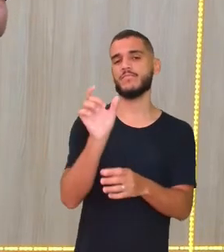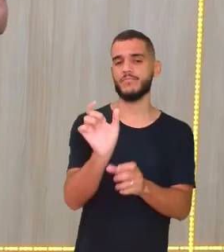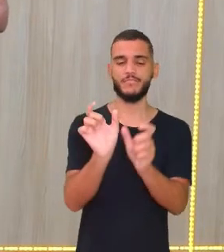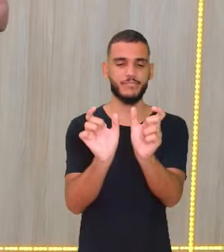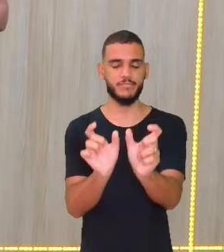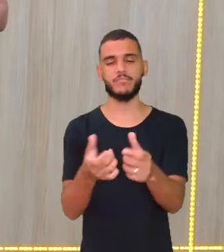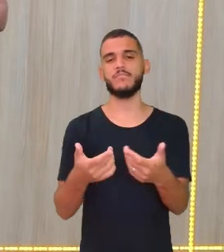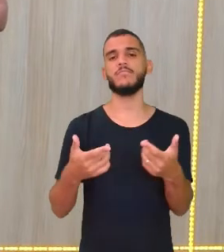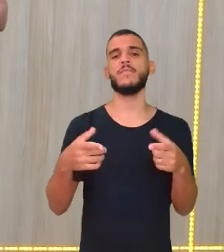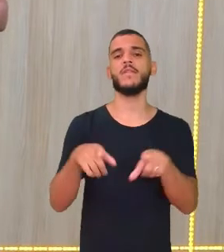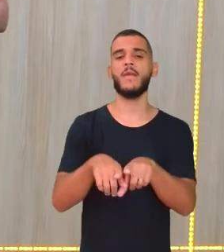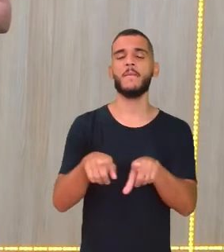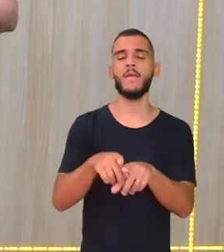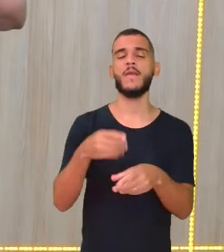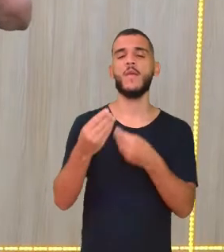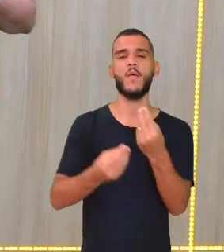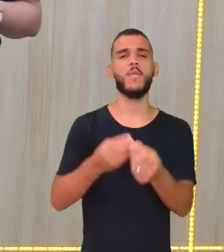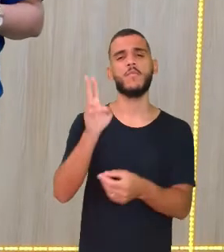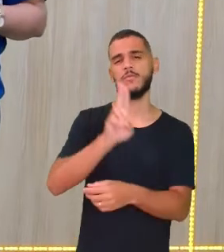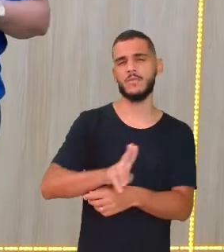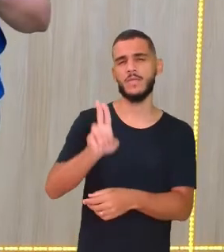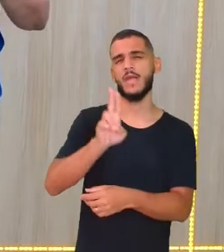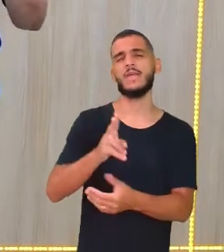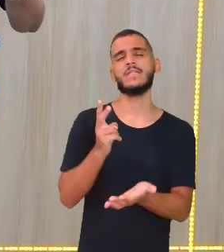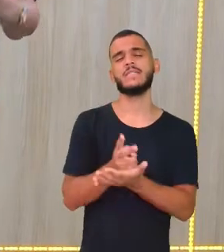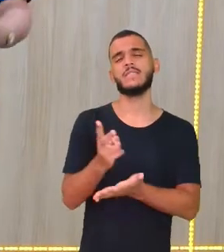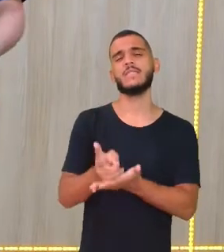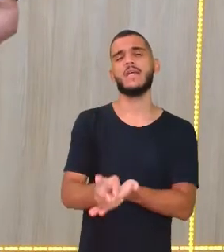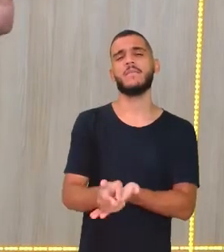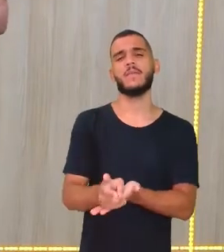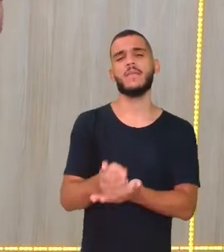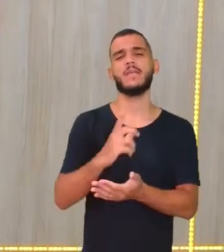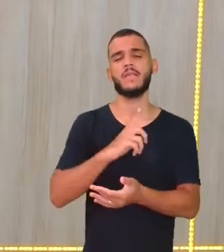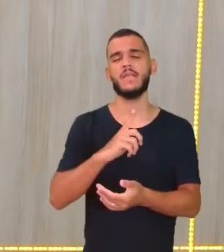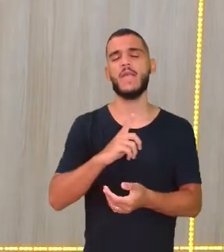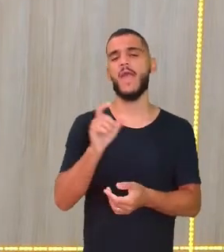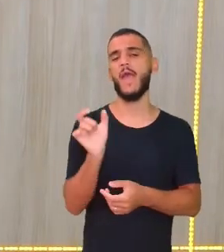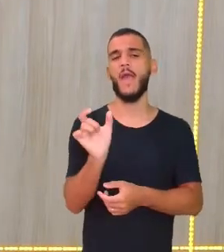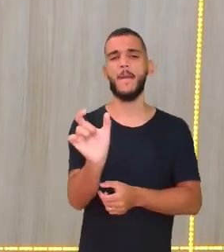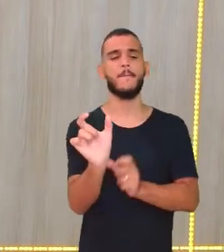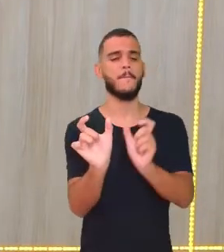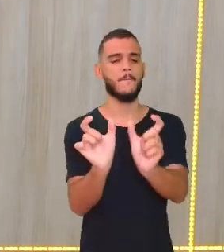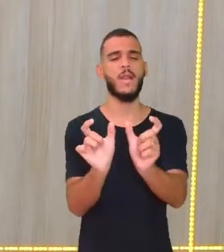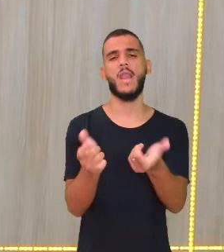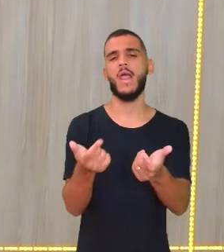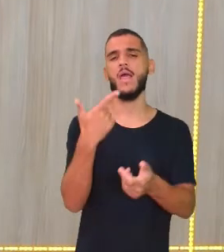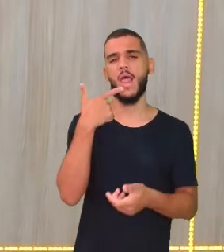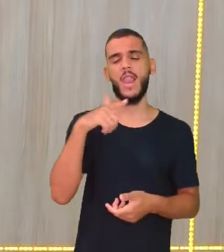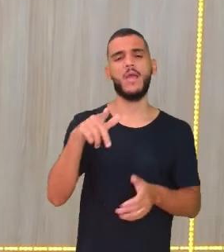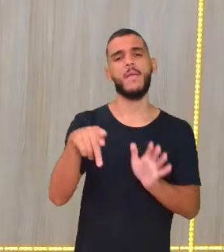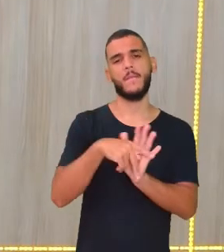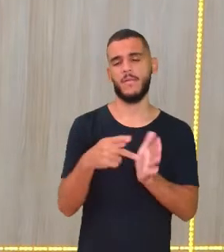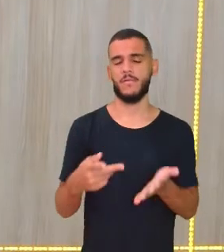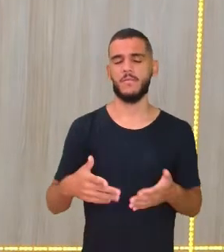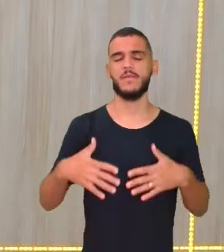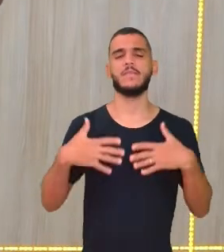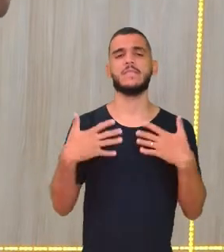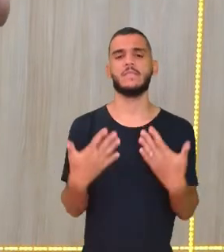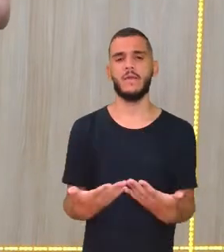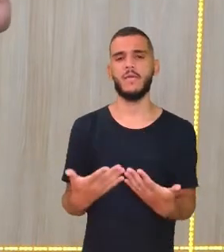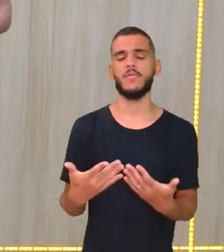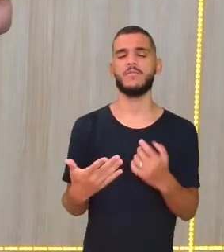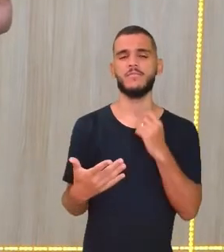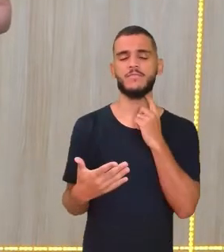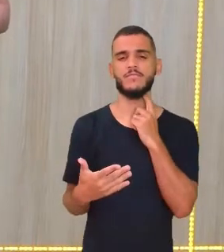são usados, porque fazemos uso de determinadas palavras em nossa língua. Será que